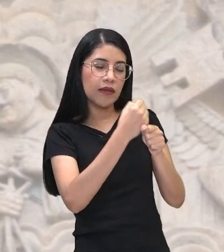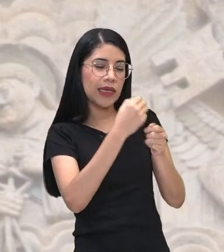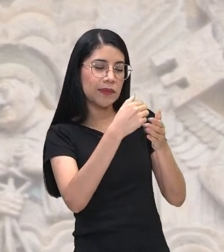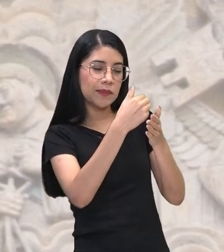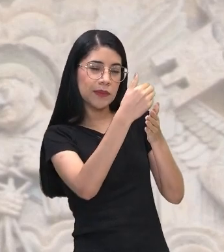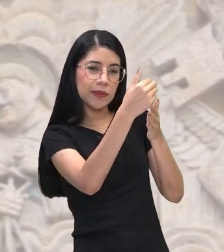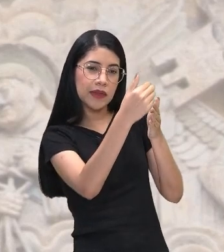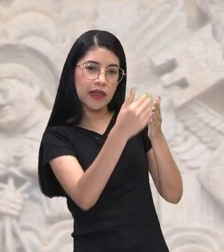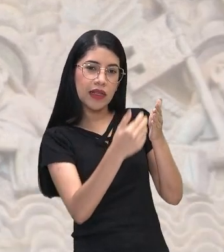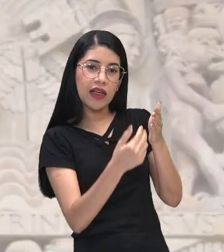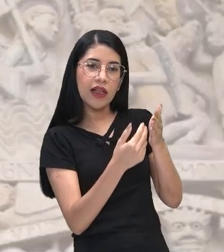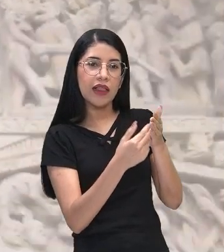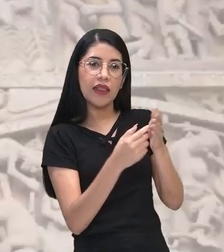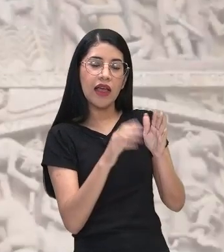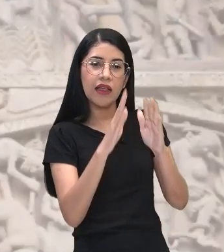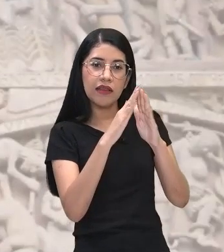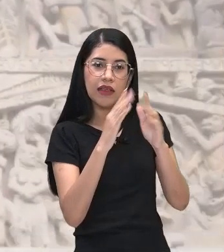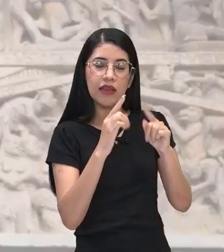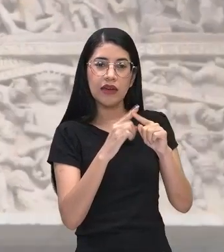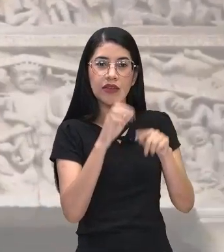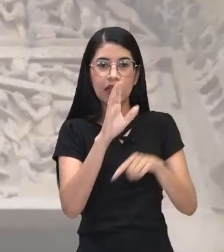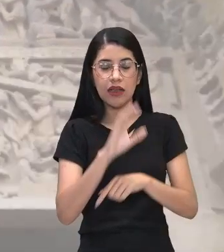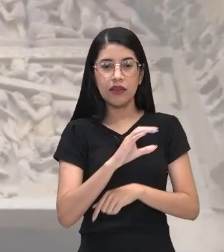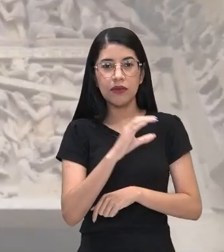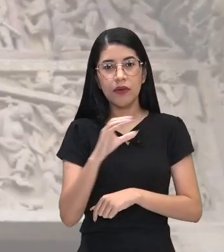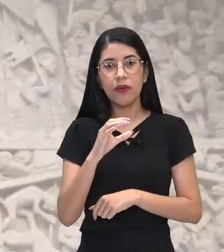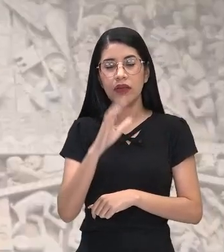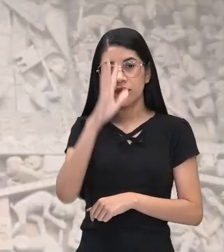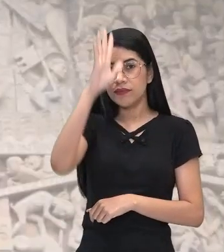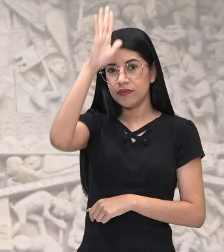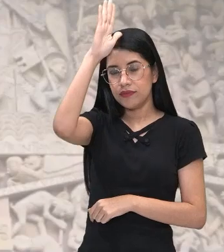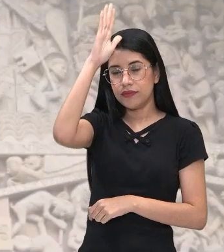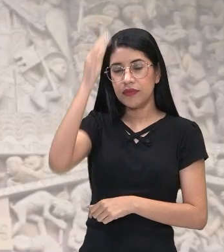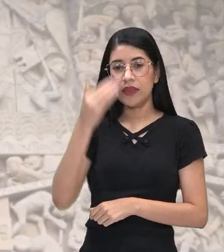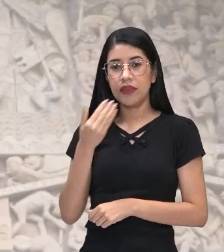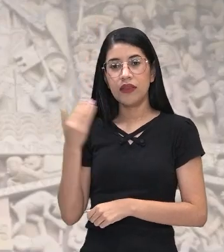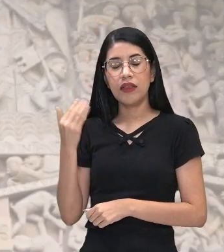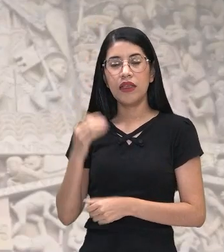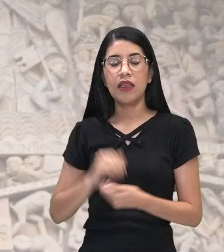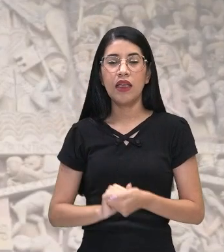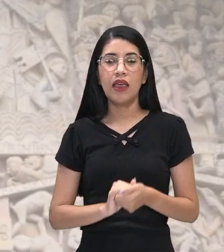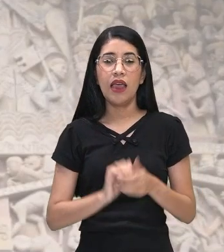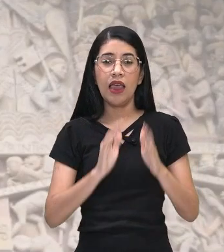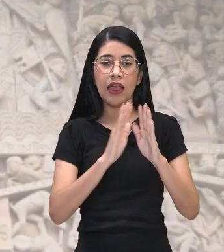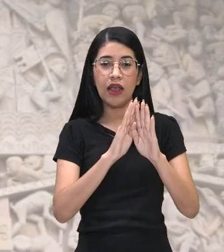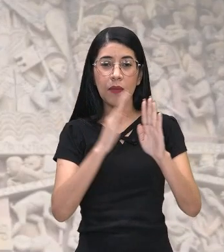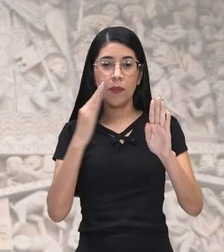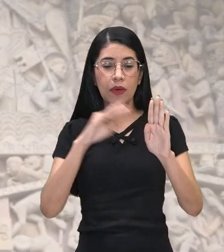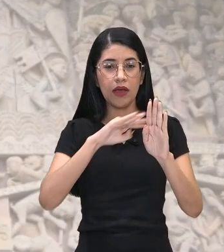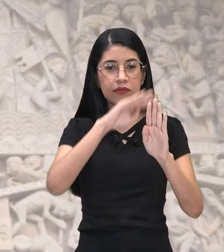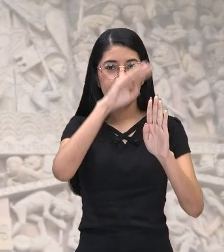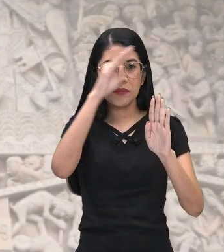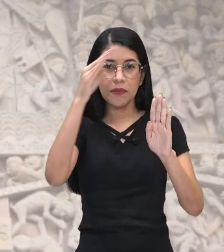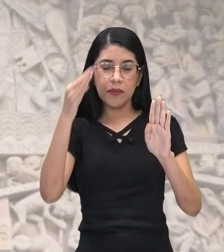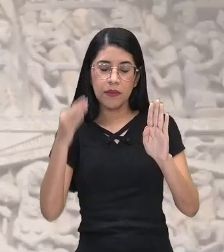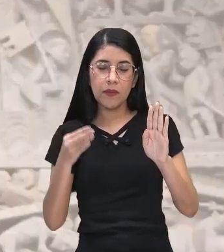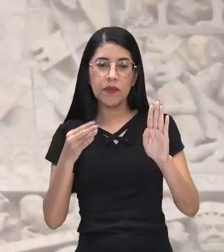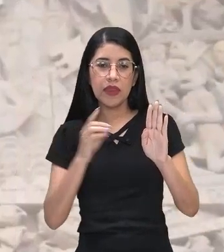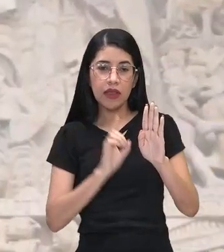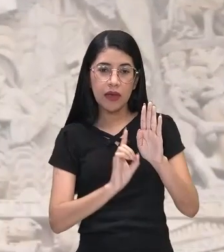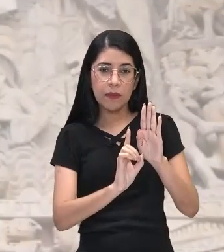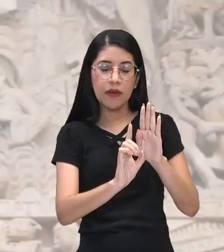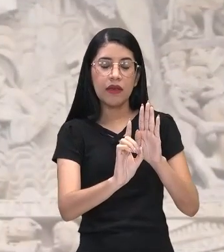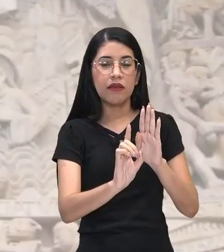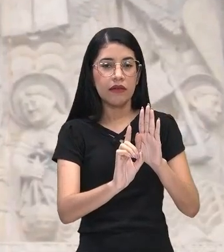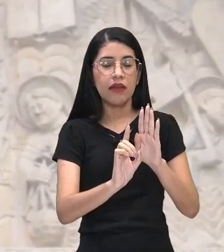igrejas românicas. Aqui nós temos o portal de entrada e aqui